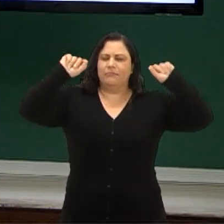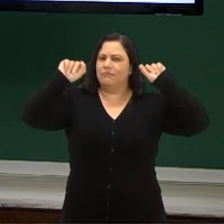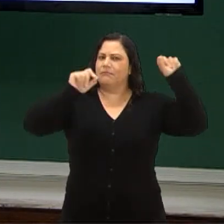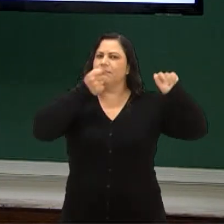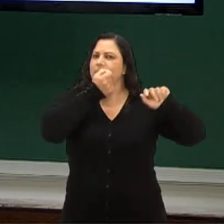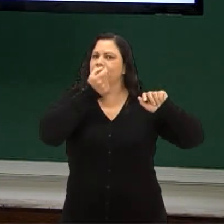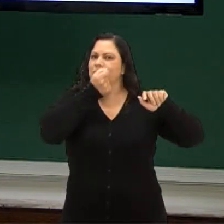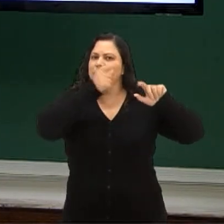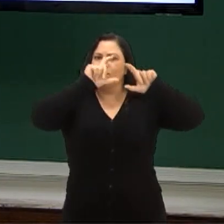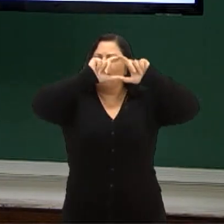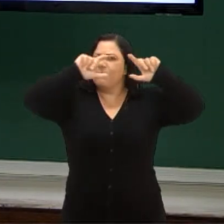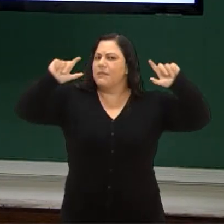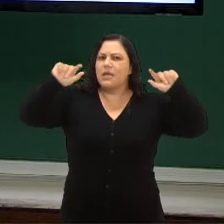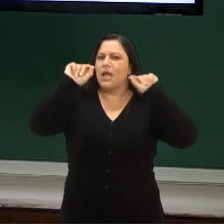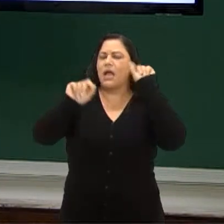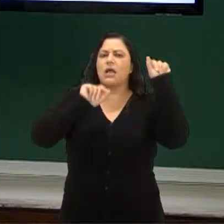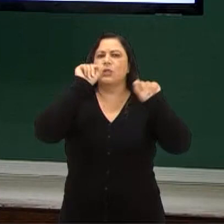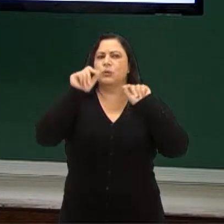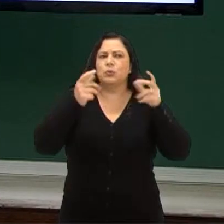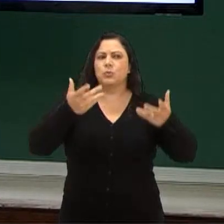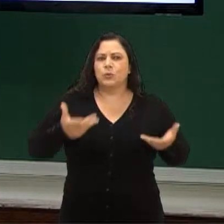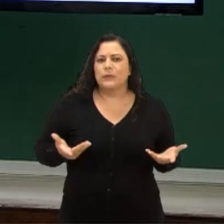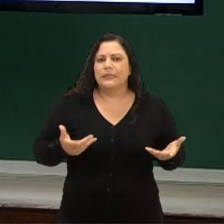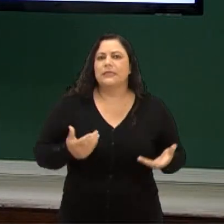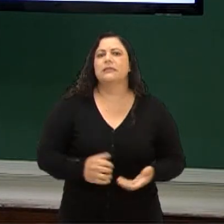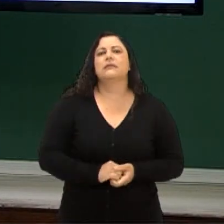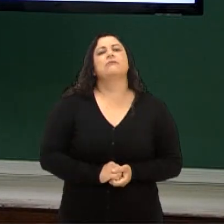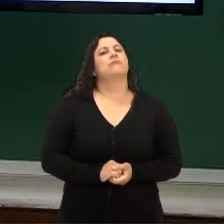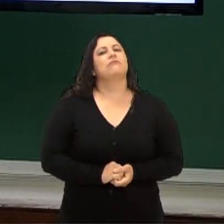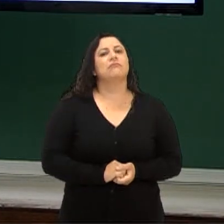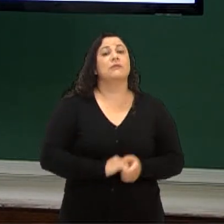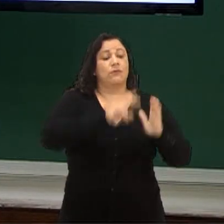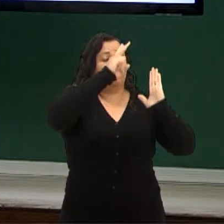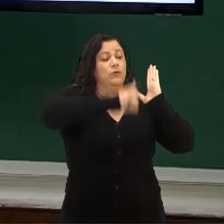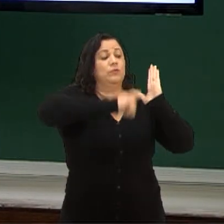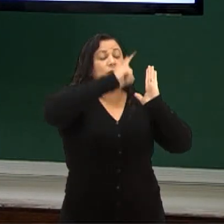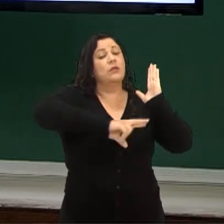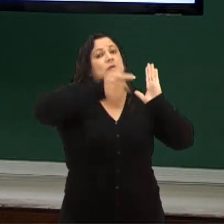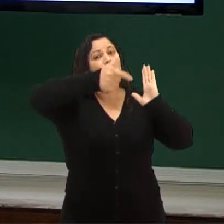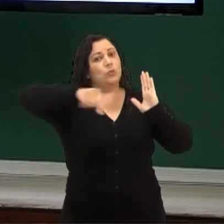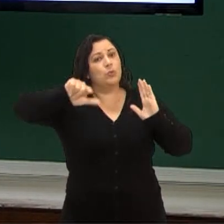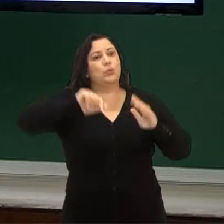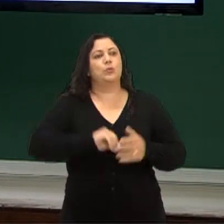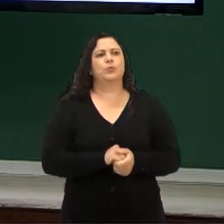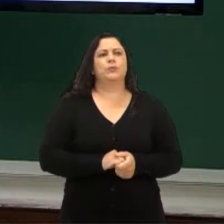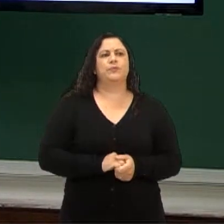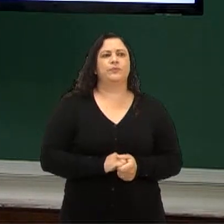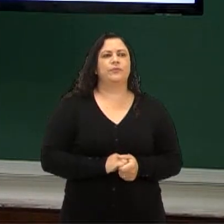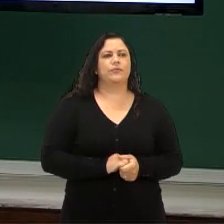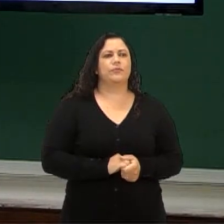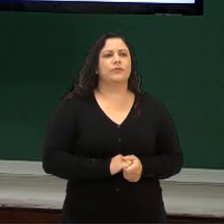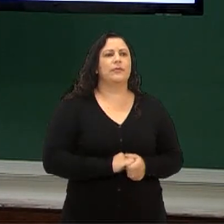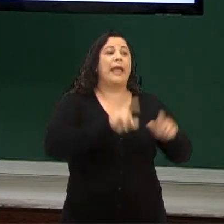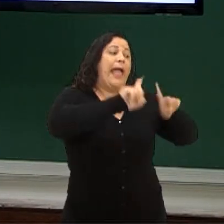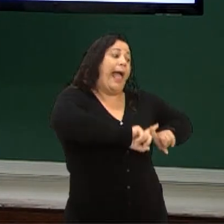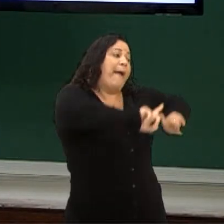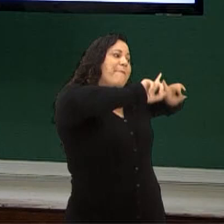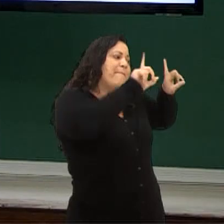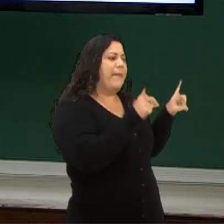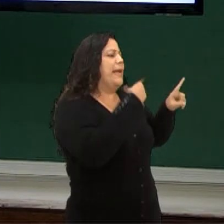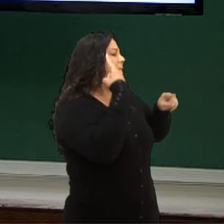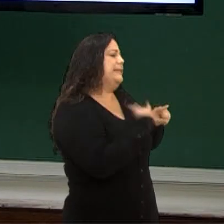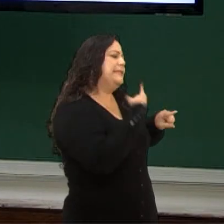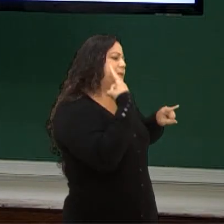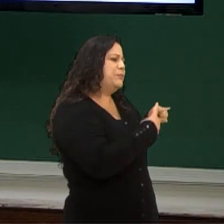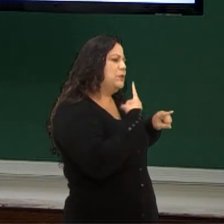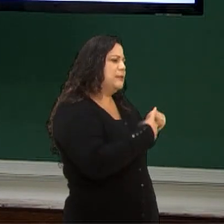dizer a vocês, existe efeito de humor nas tirinhas. Então, vamos ler aqui novamente. Mas por quê? Porque separado, porque é pergunta, repare,